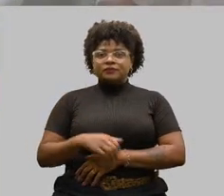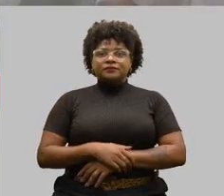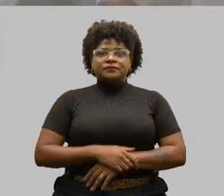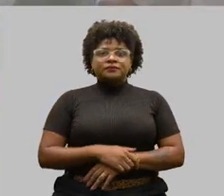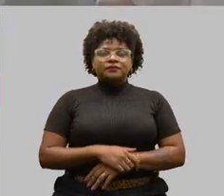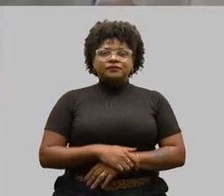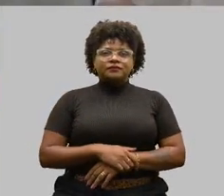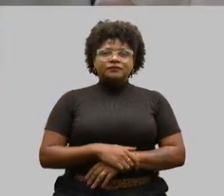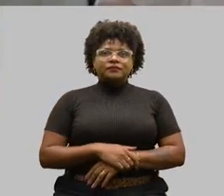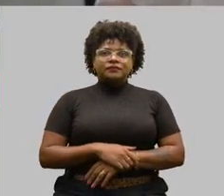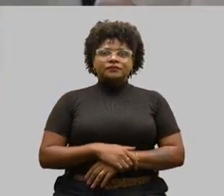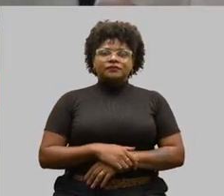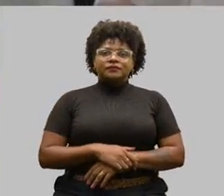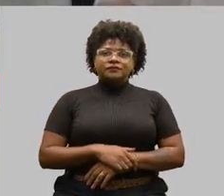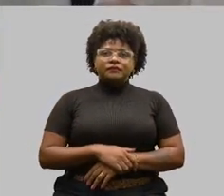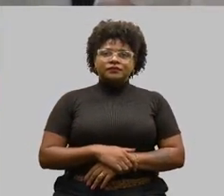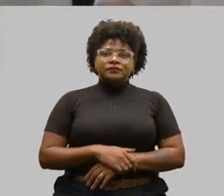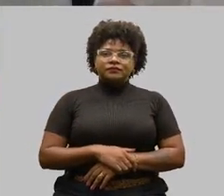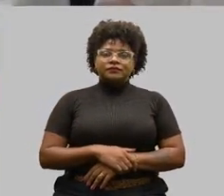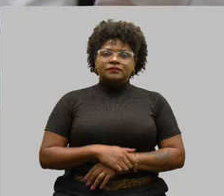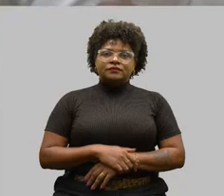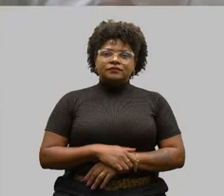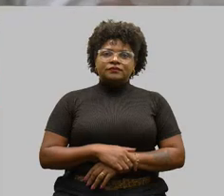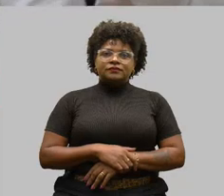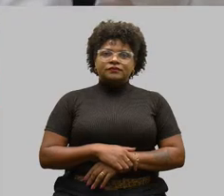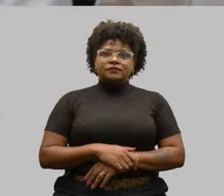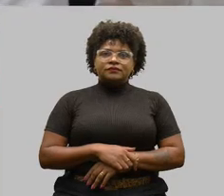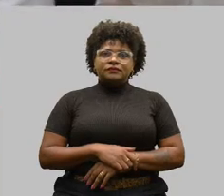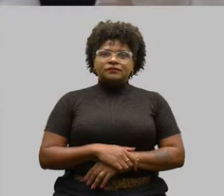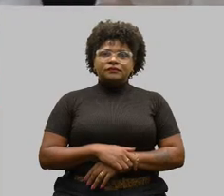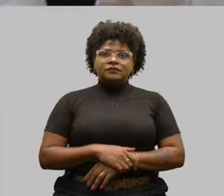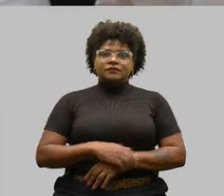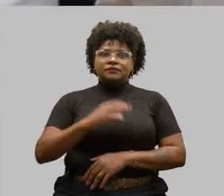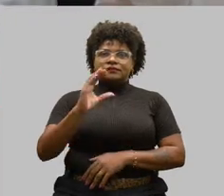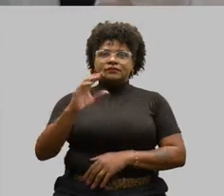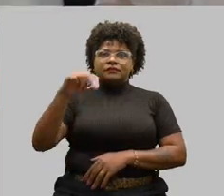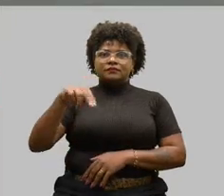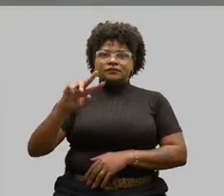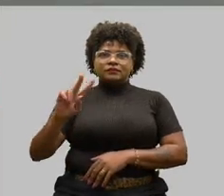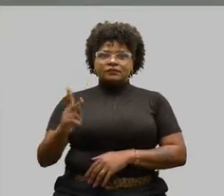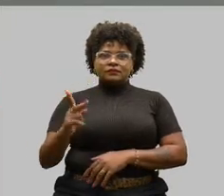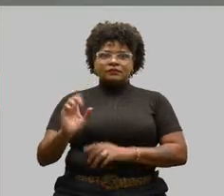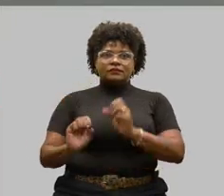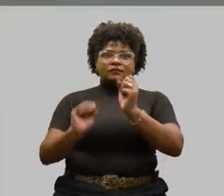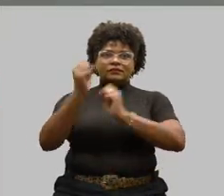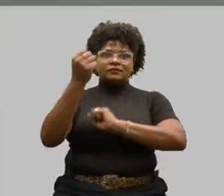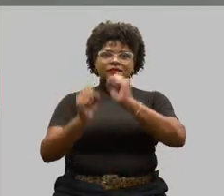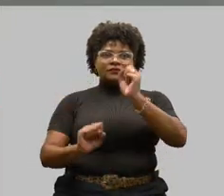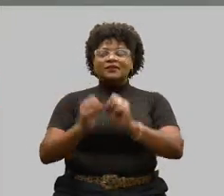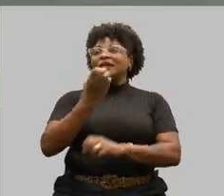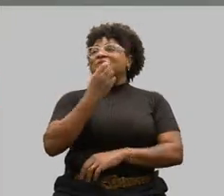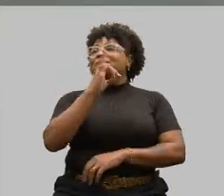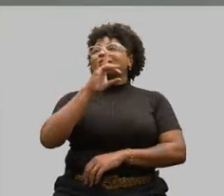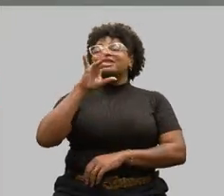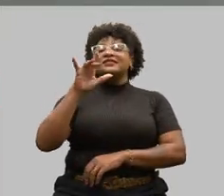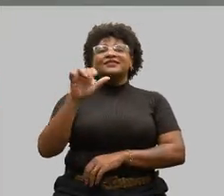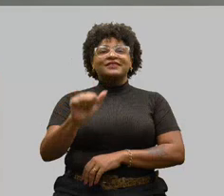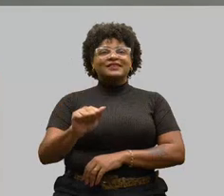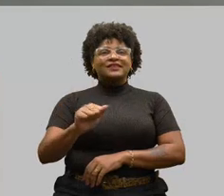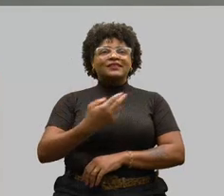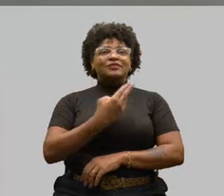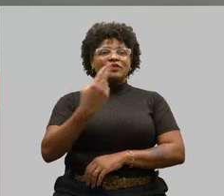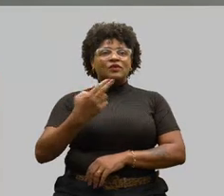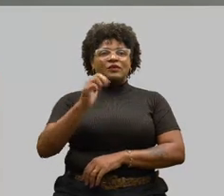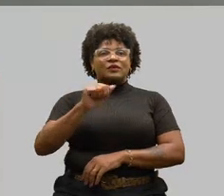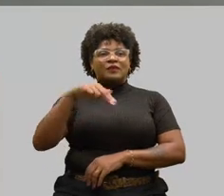Ana Paula Guimarães CNH industrial Bom dia sou Ana Paula